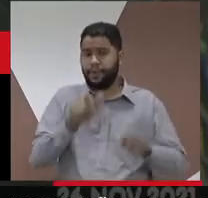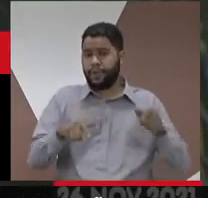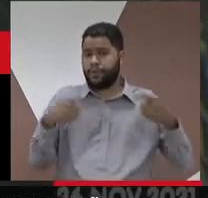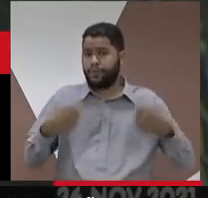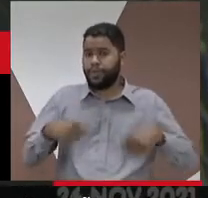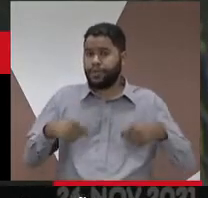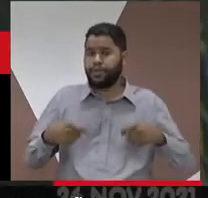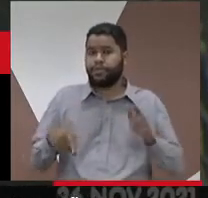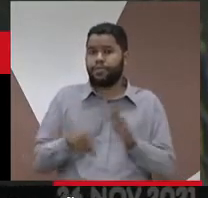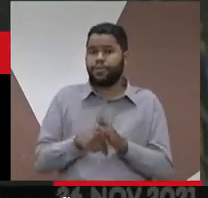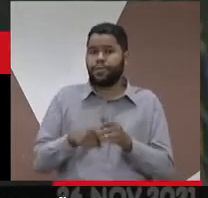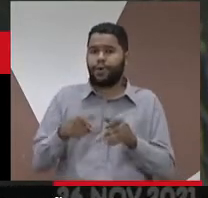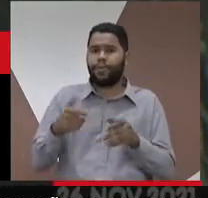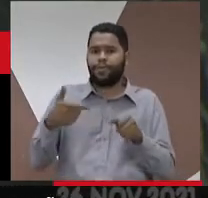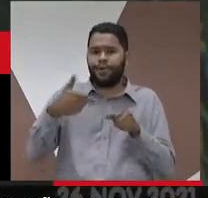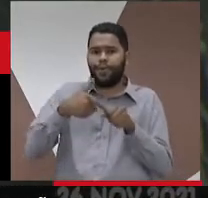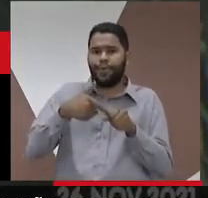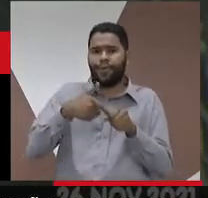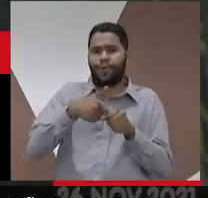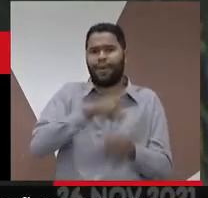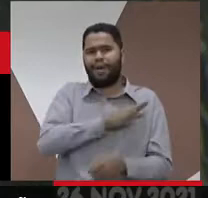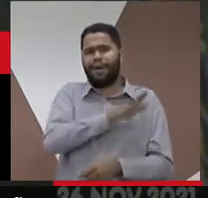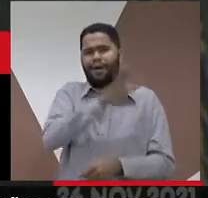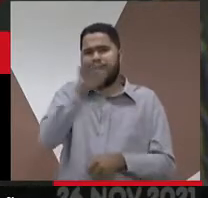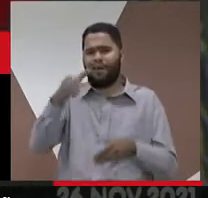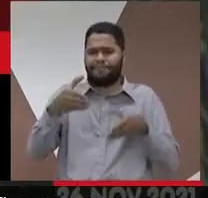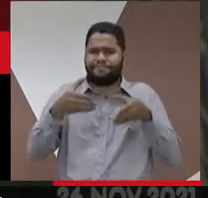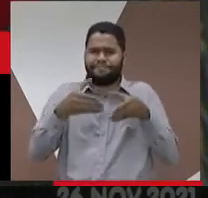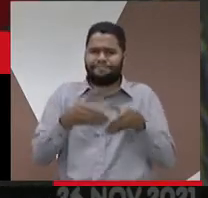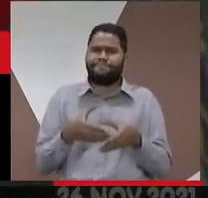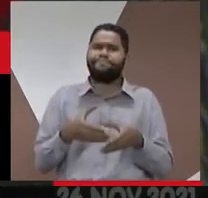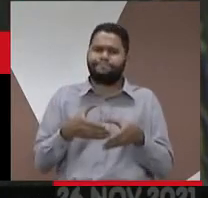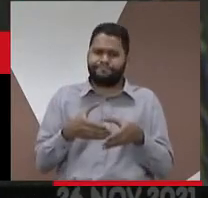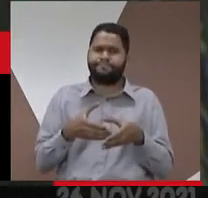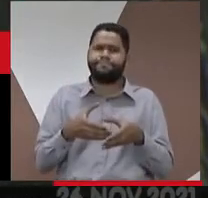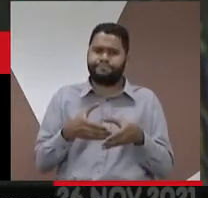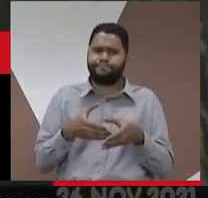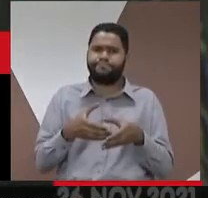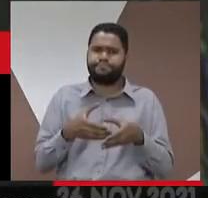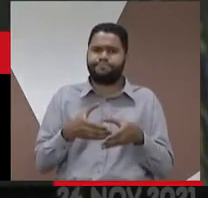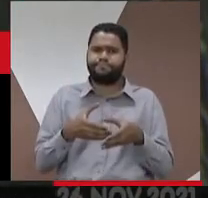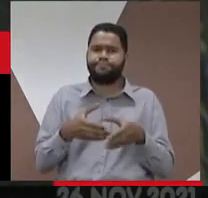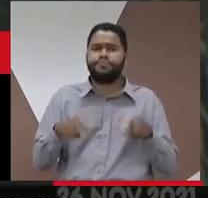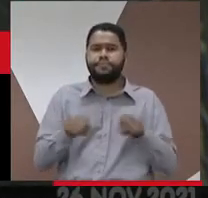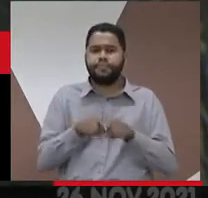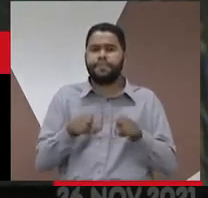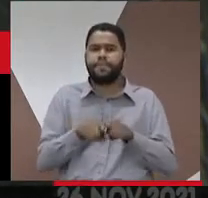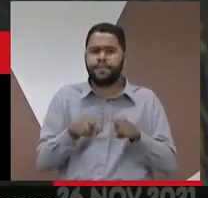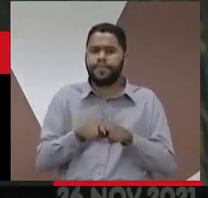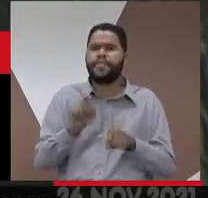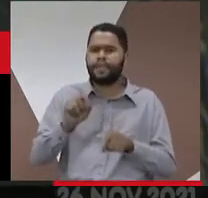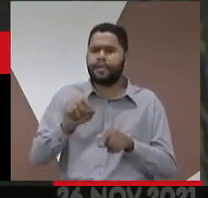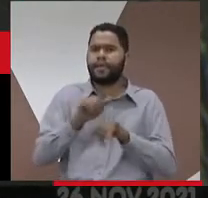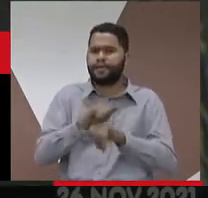pessoas precisam de condições de deslocamento até a cidade administrativa. Então, o governo está chamando a população para um